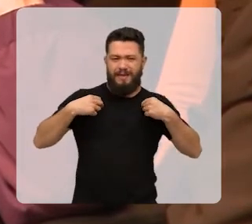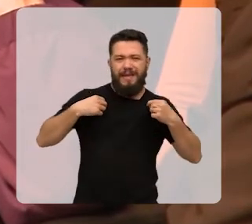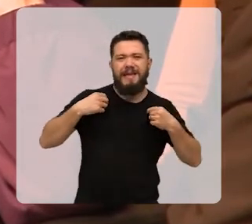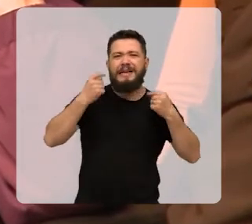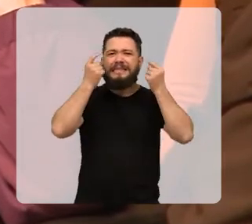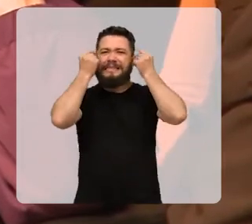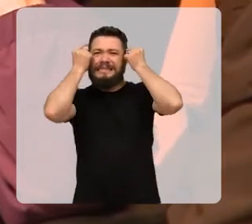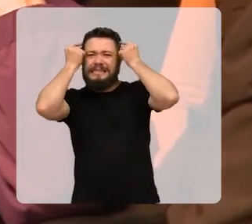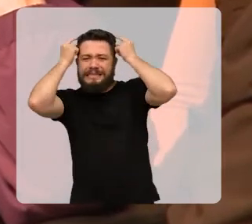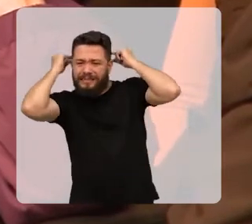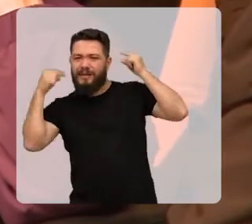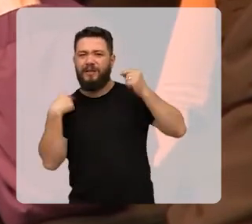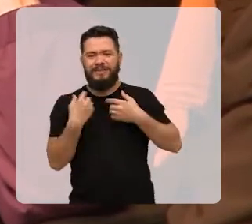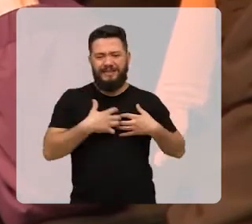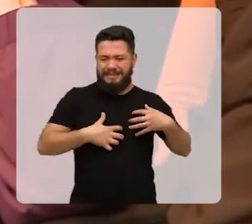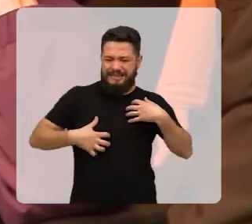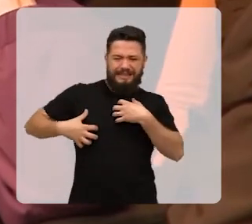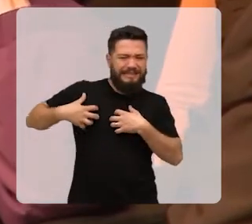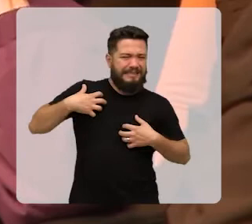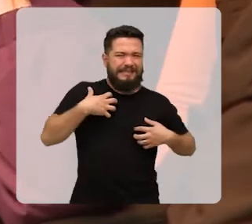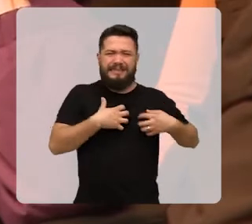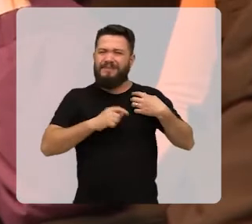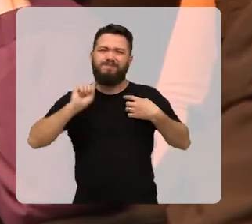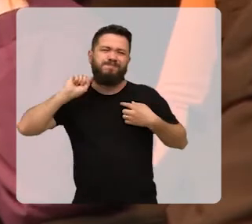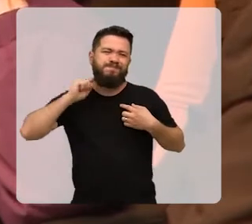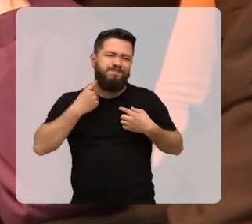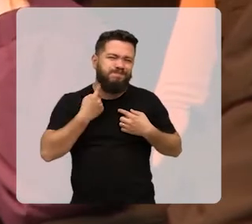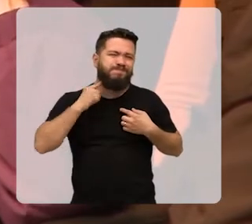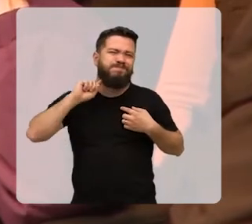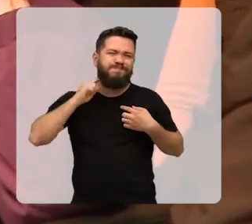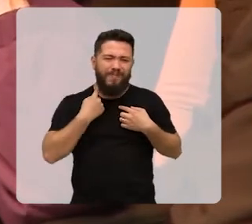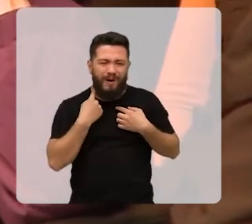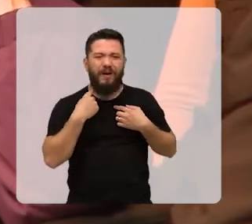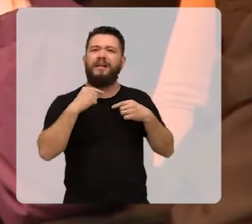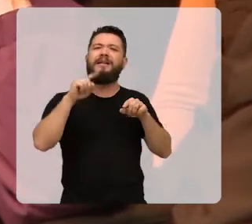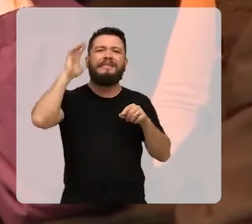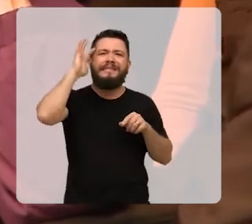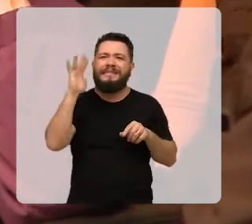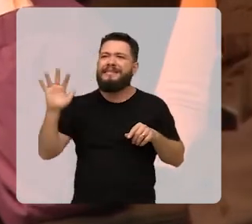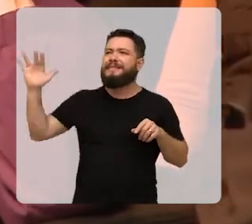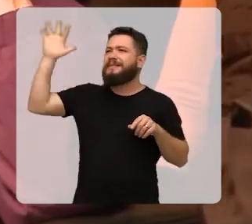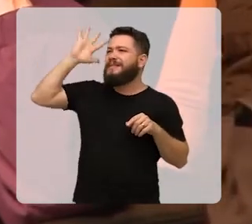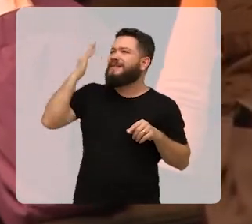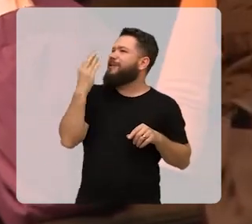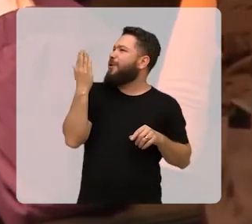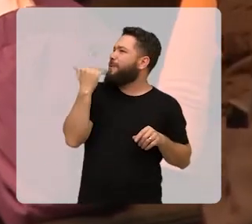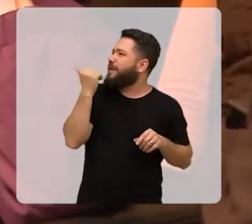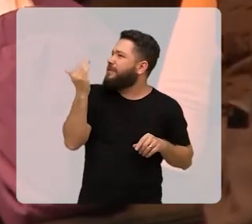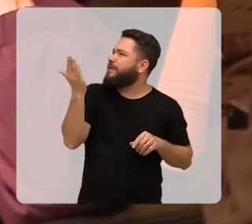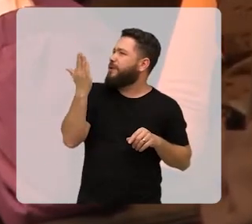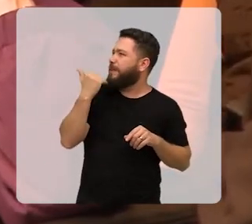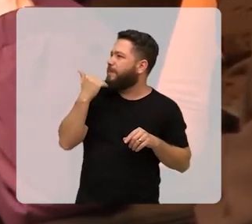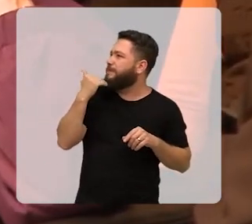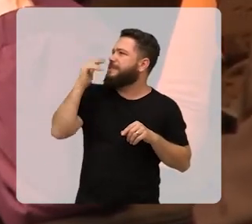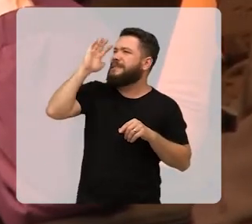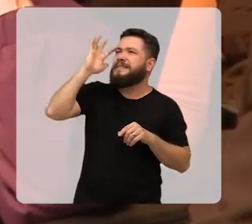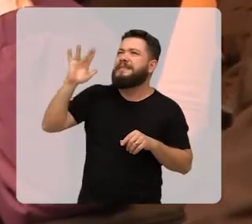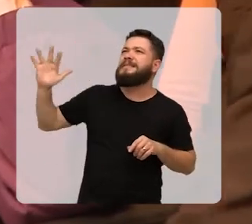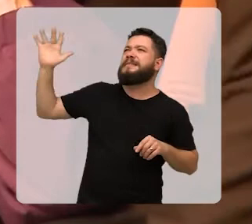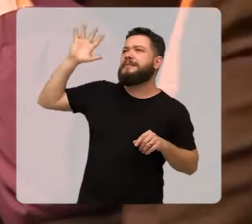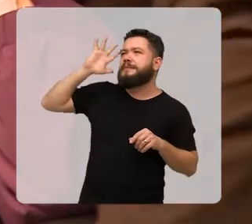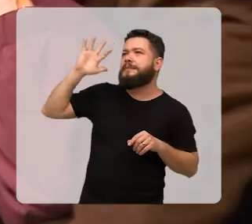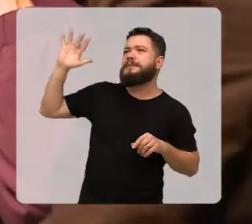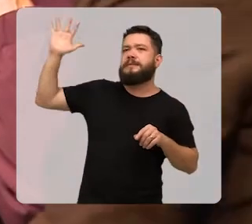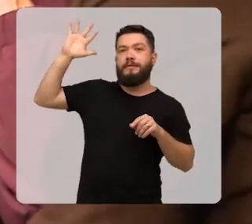constante desconforto. Falávamos muito sobre comida por falta dela. Numa ocasião, já famintos, nos deram um